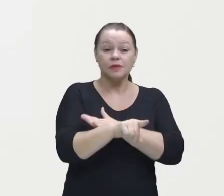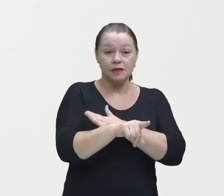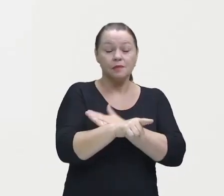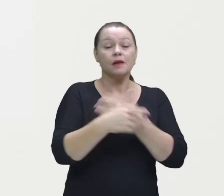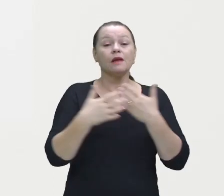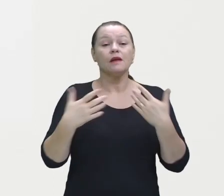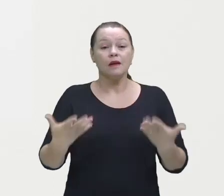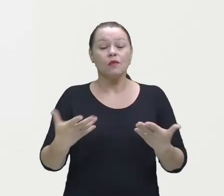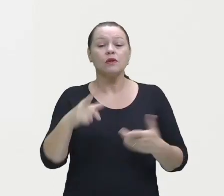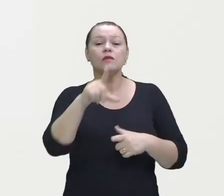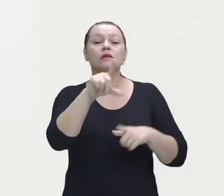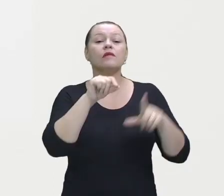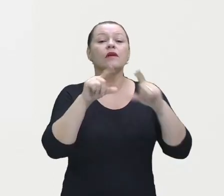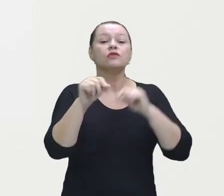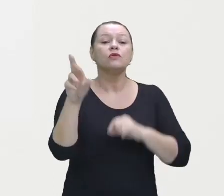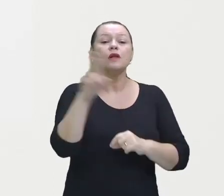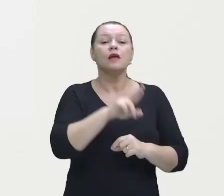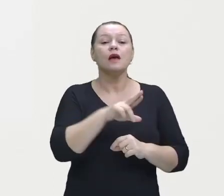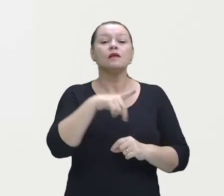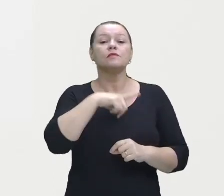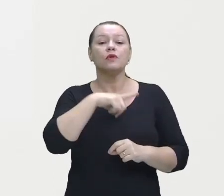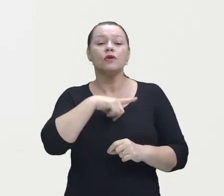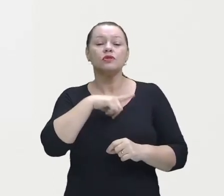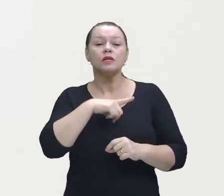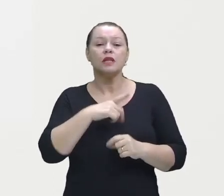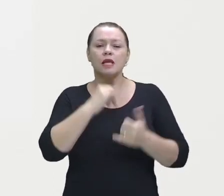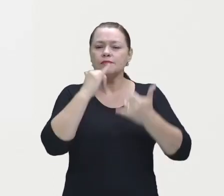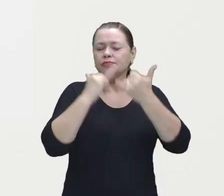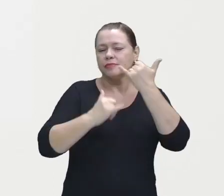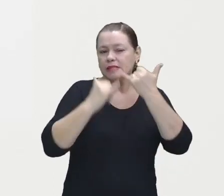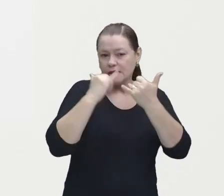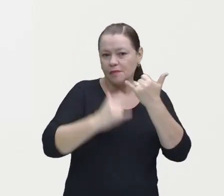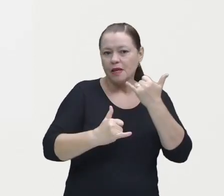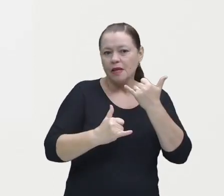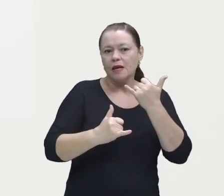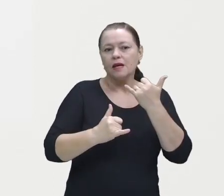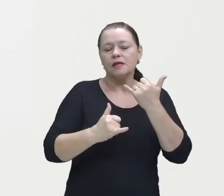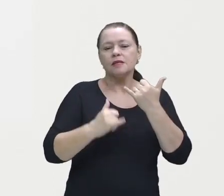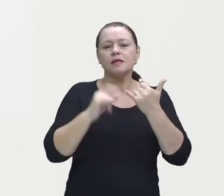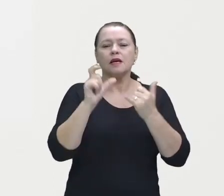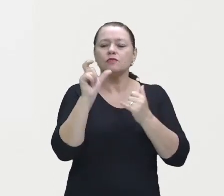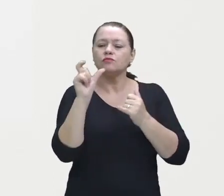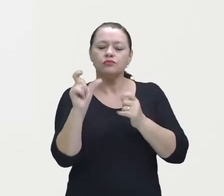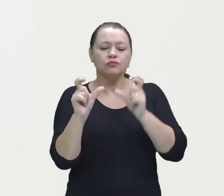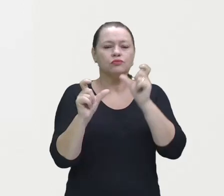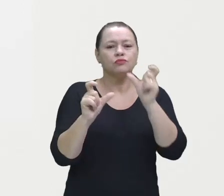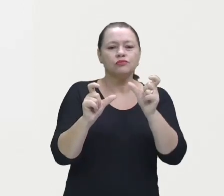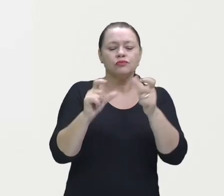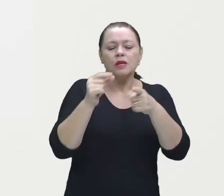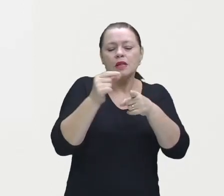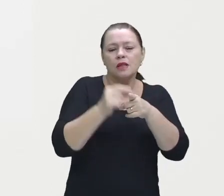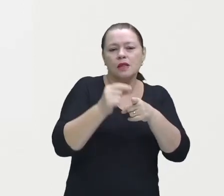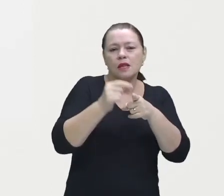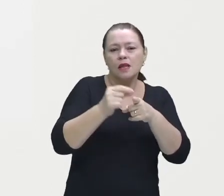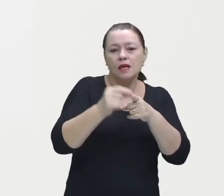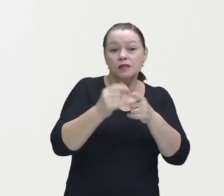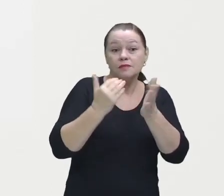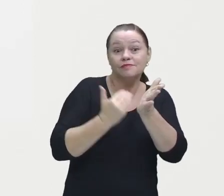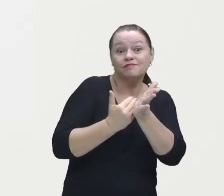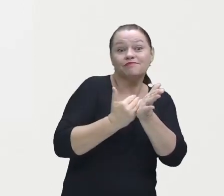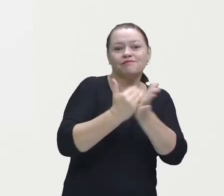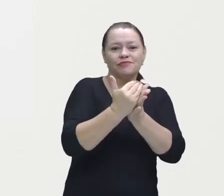1. Escolha a opção que apresenta semelhança entre os sons das sílabas iniciais